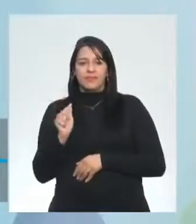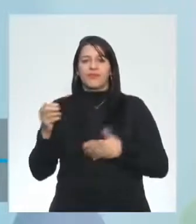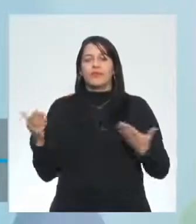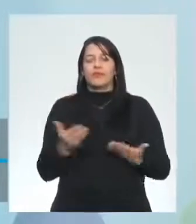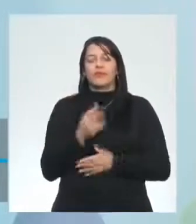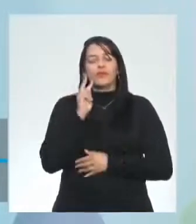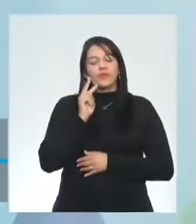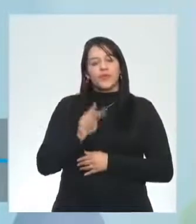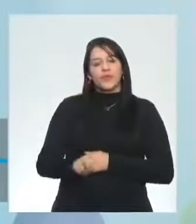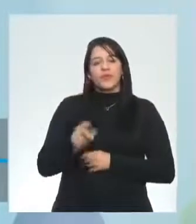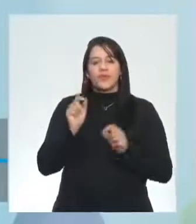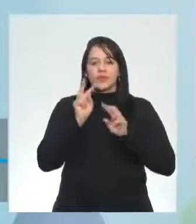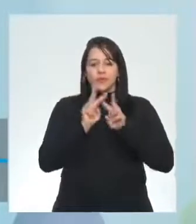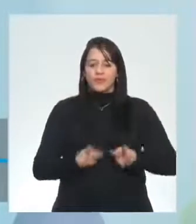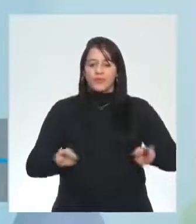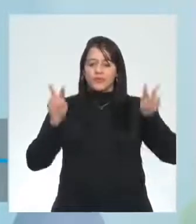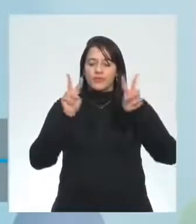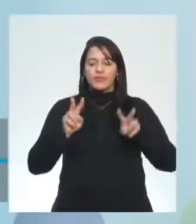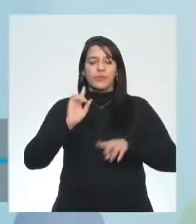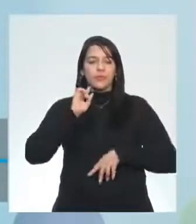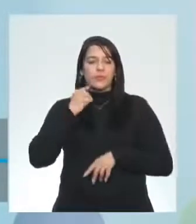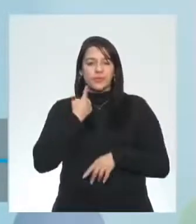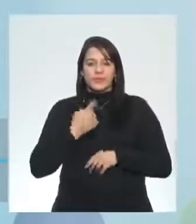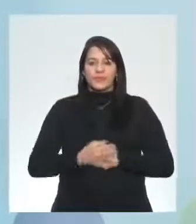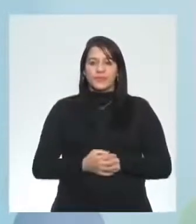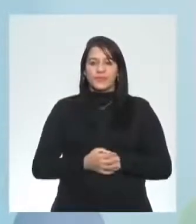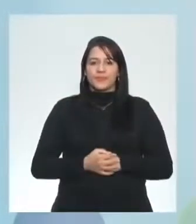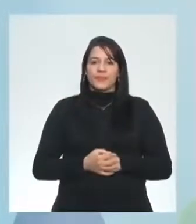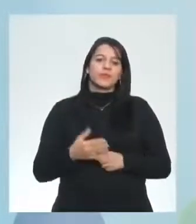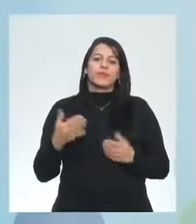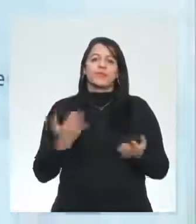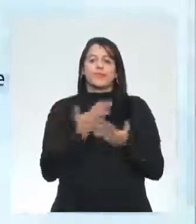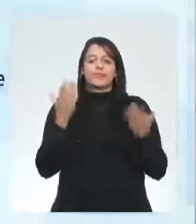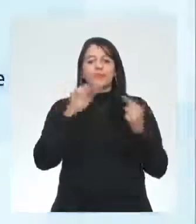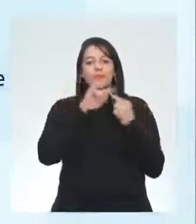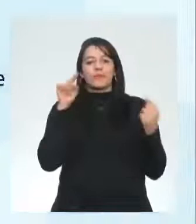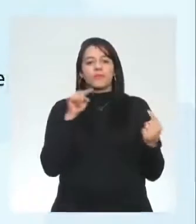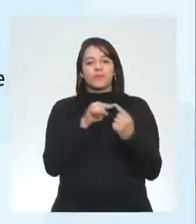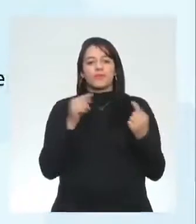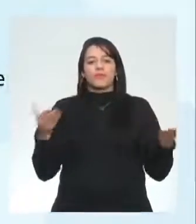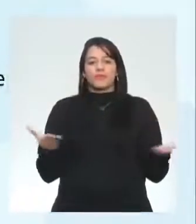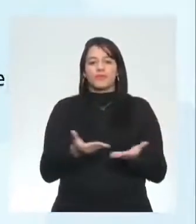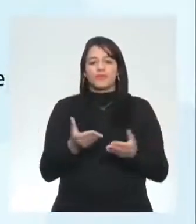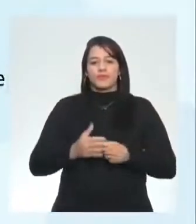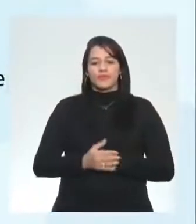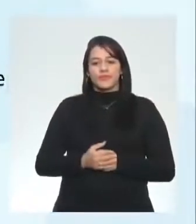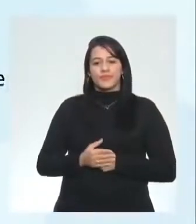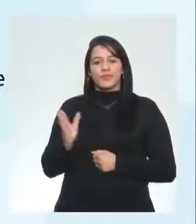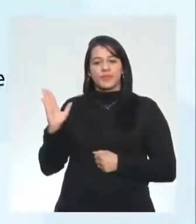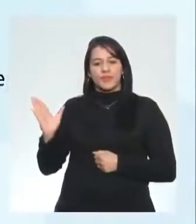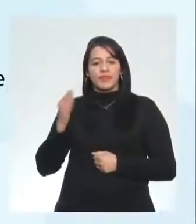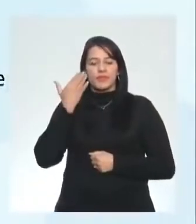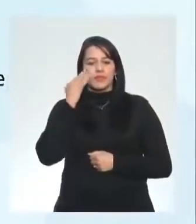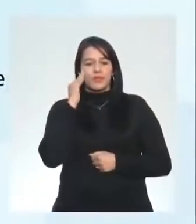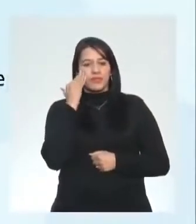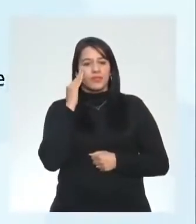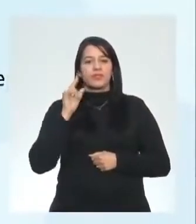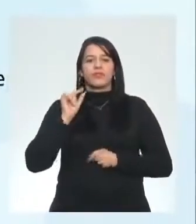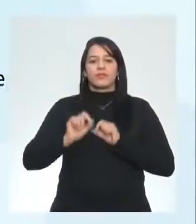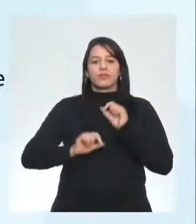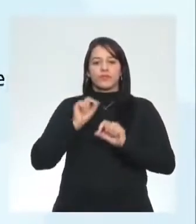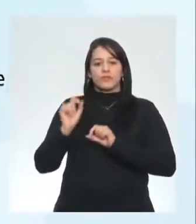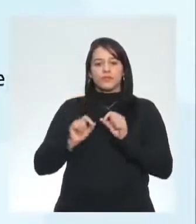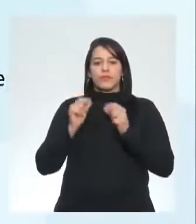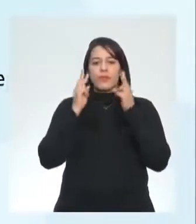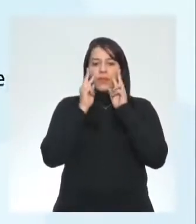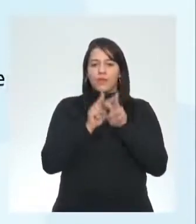respeito da visão e poluição visual. Então, os objetivos da nossa aula, vamos lá, olha só. Tá aí, que é entender a fisiologia básica